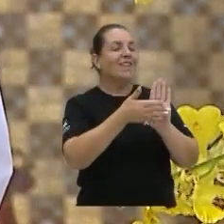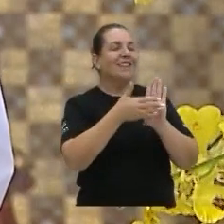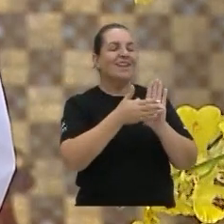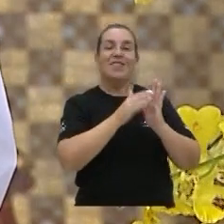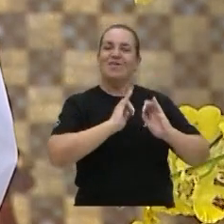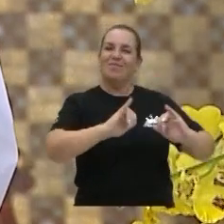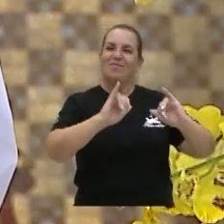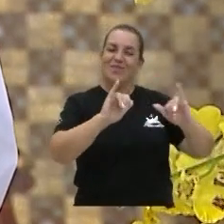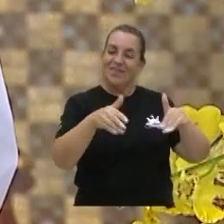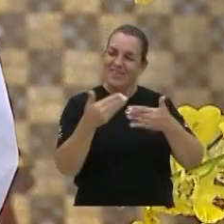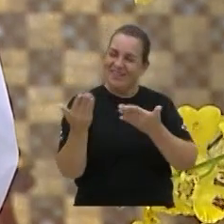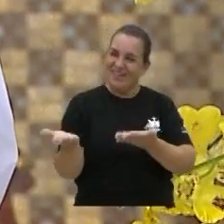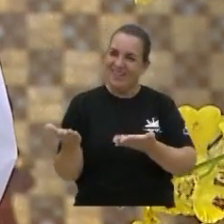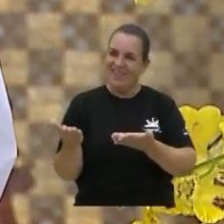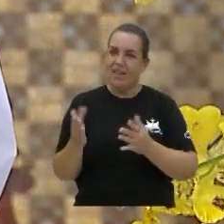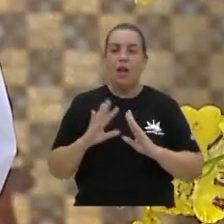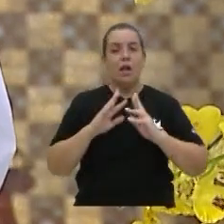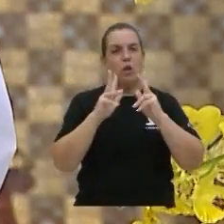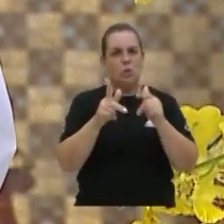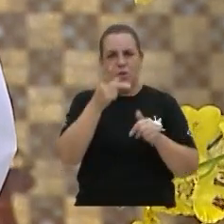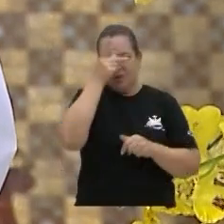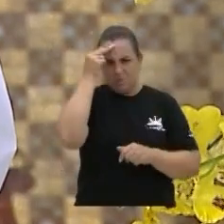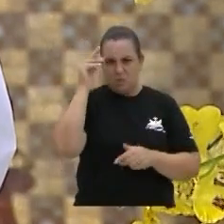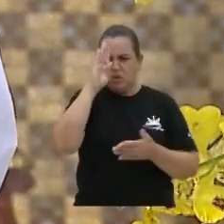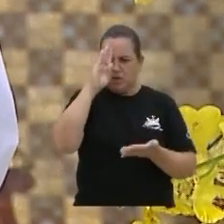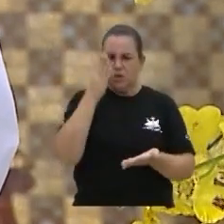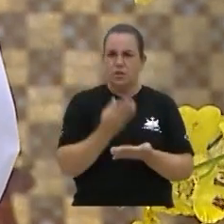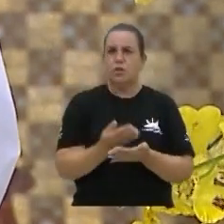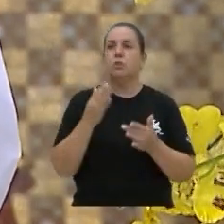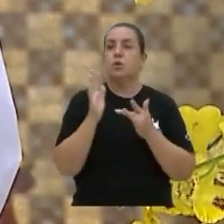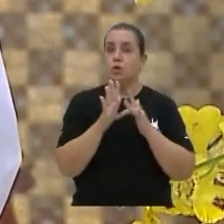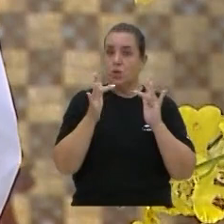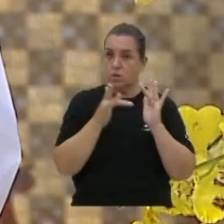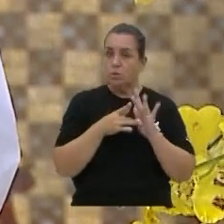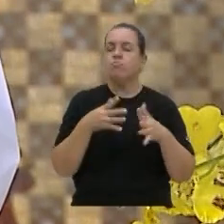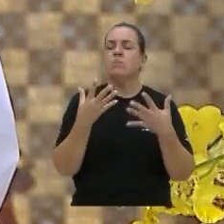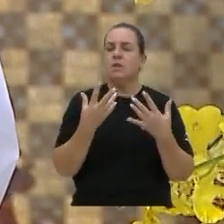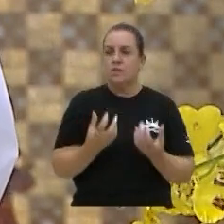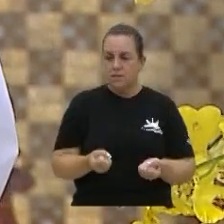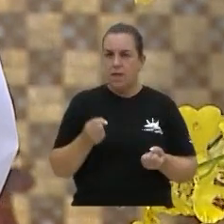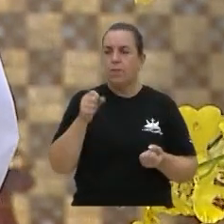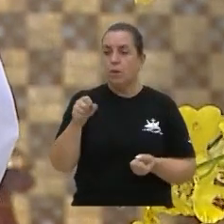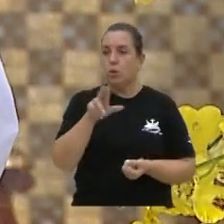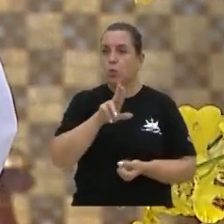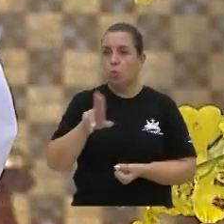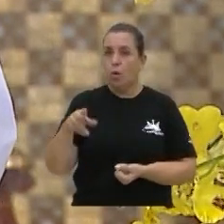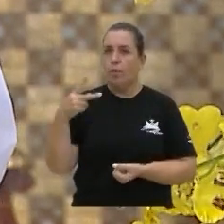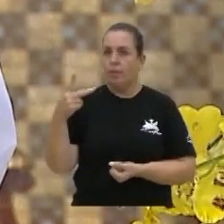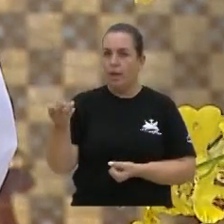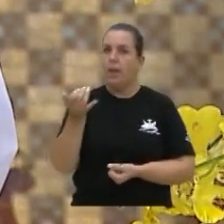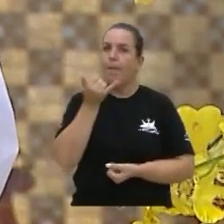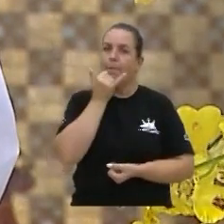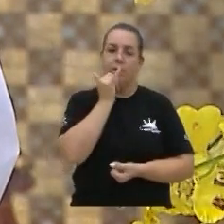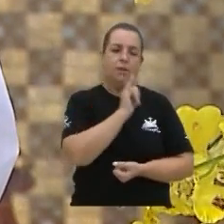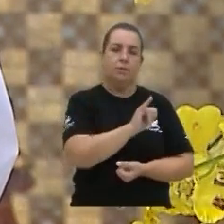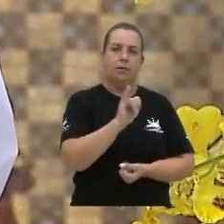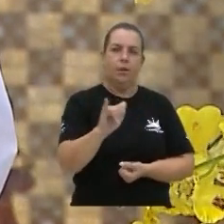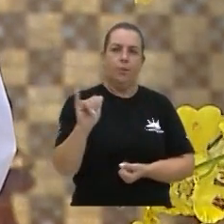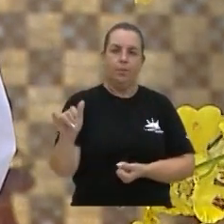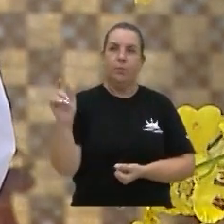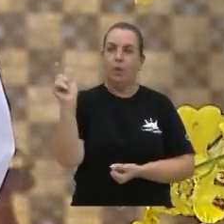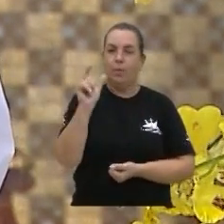dele. Todo aquele que crê em Jesus recebe em seu nome o perdão dos